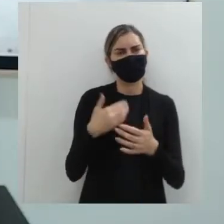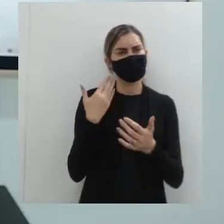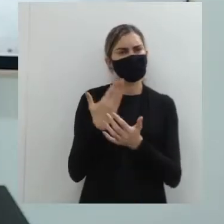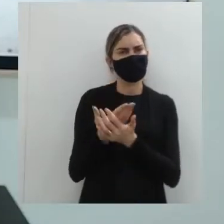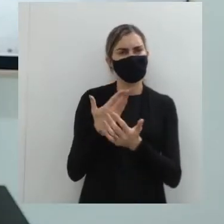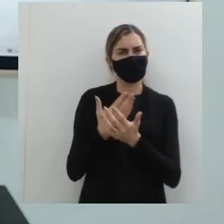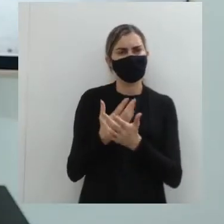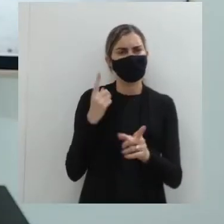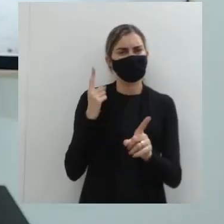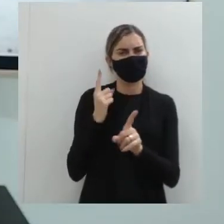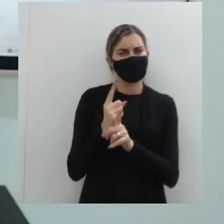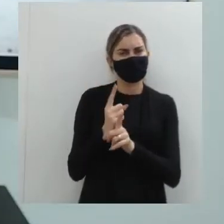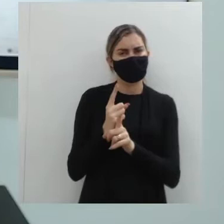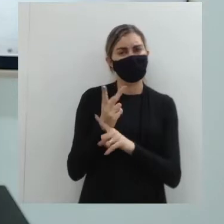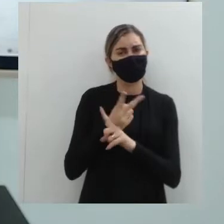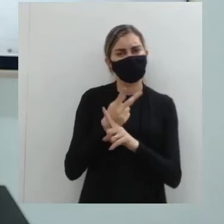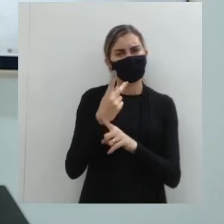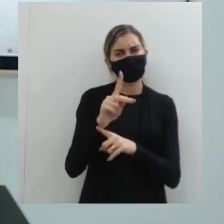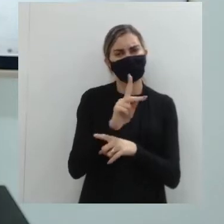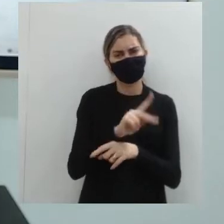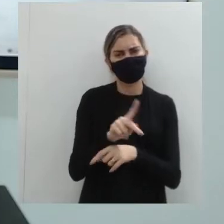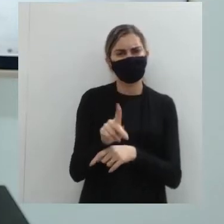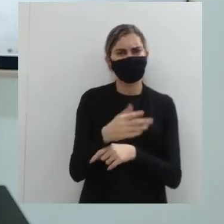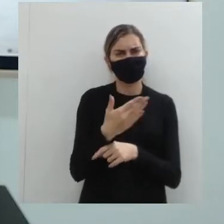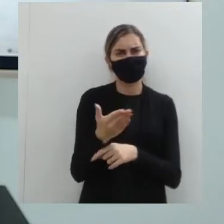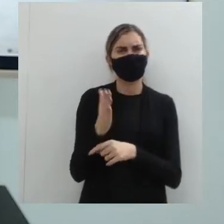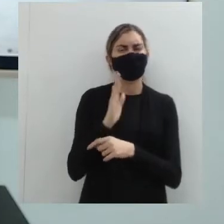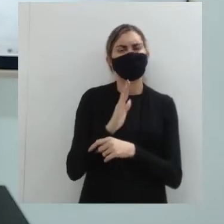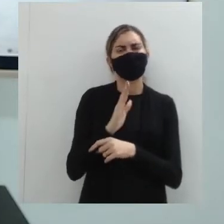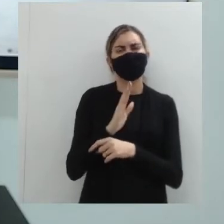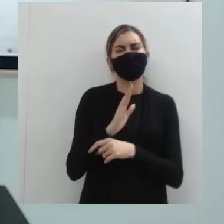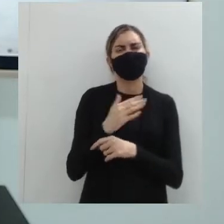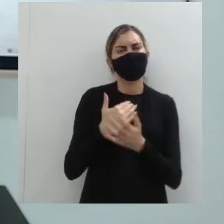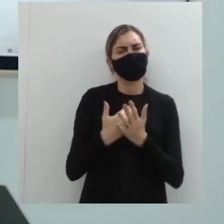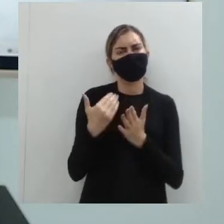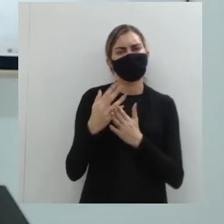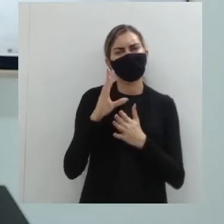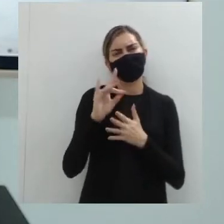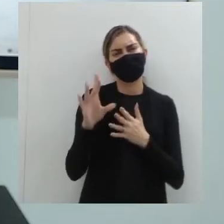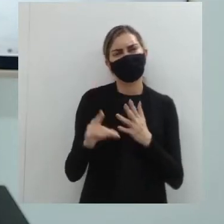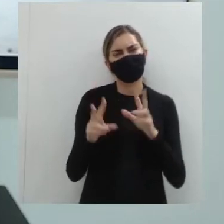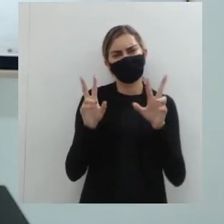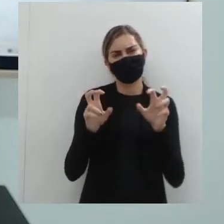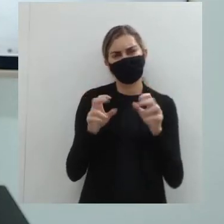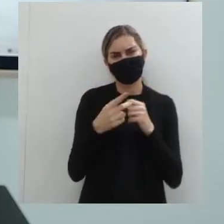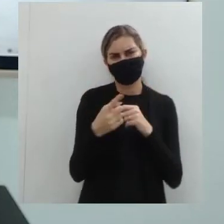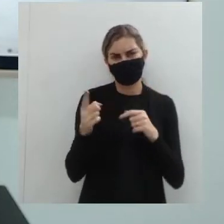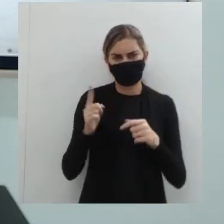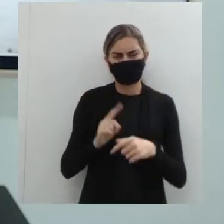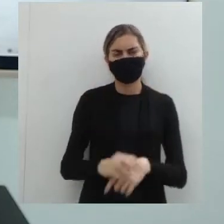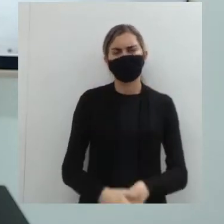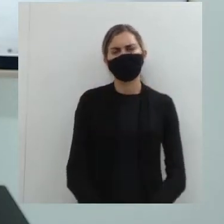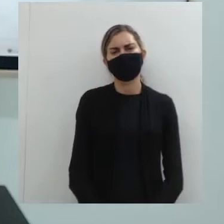nós nos encontraremos. Procure o seu professor por aí, que ele vai entrar com mais detalhes sobre esse assunto com você.